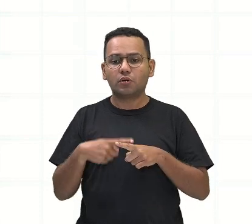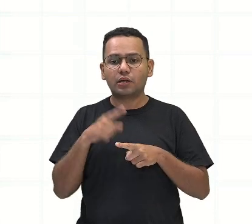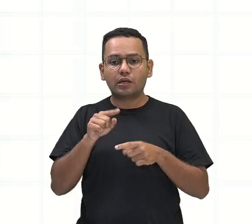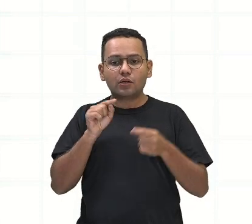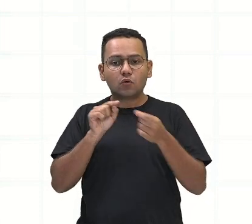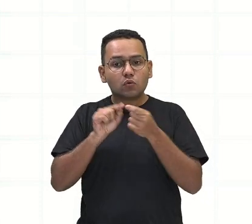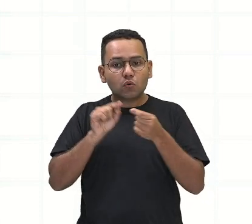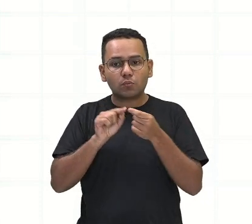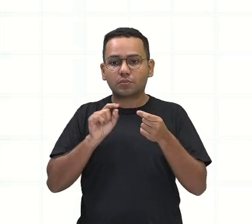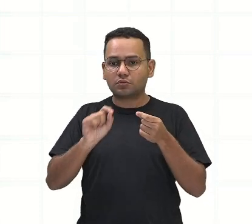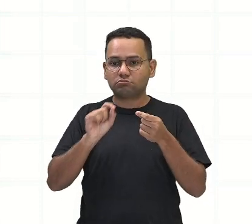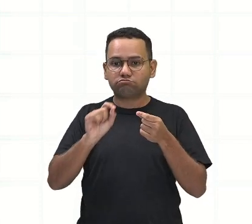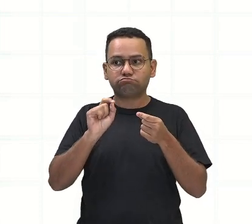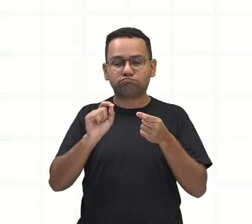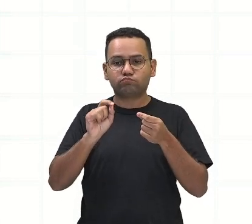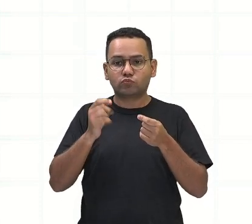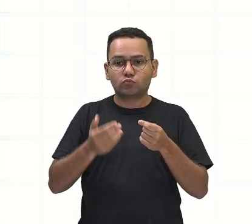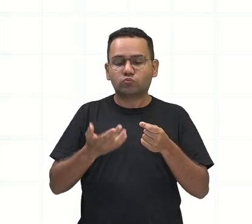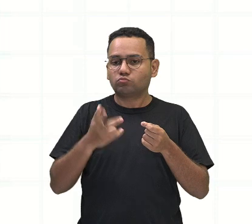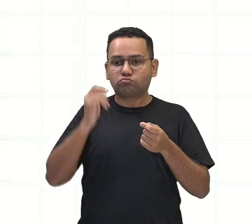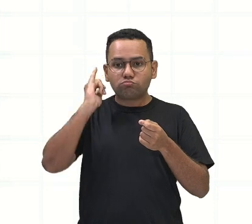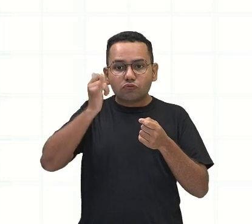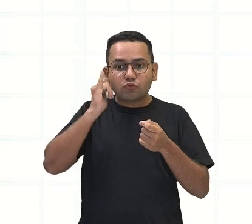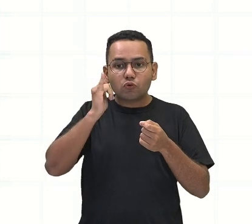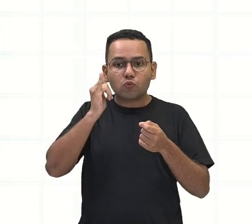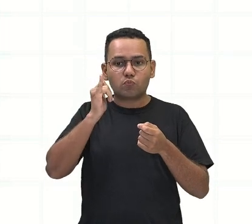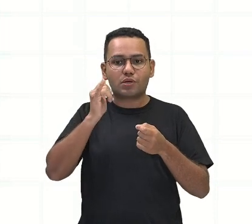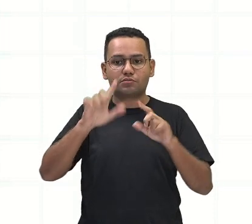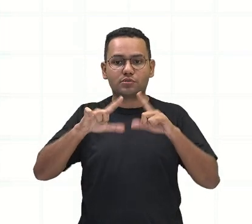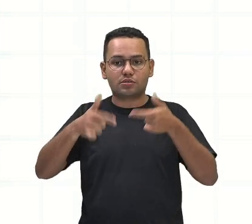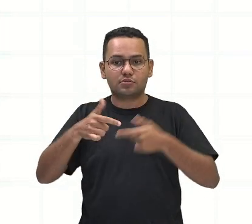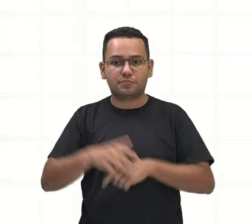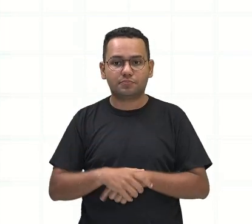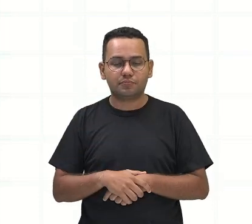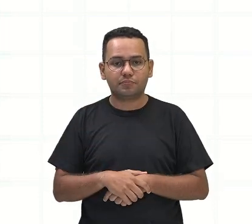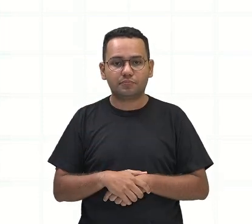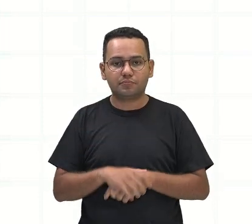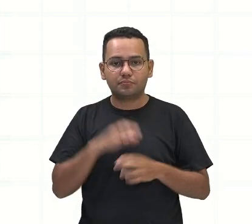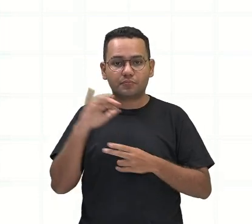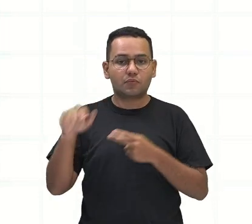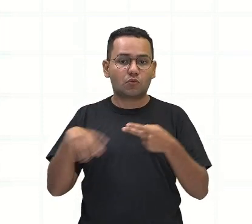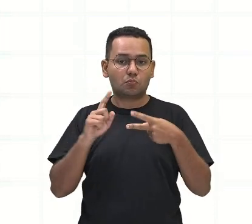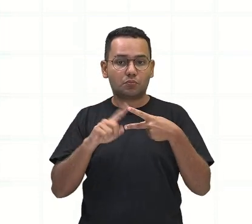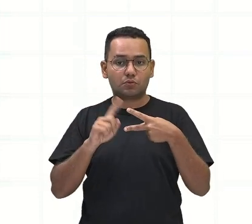primeira nós temos uma ordem, né? E aqui a segunda nós temos uma